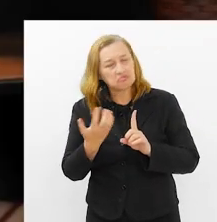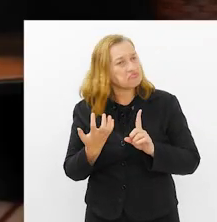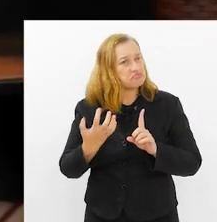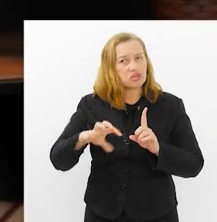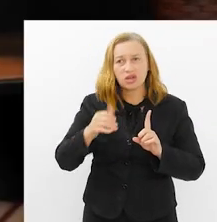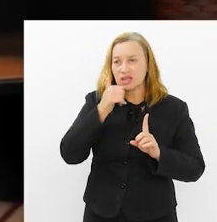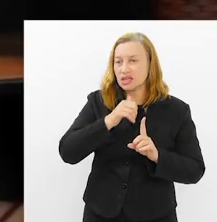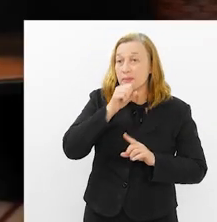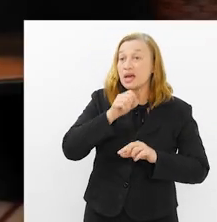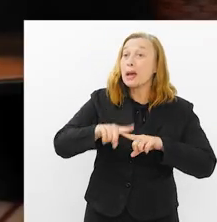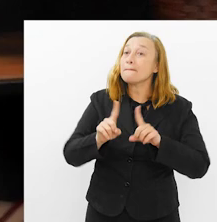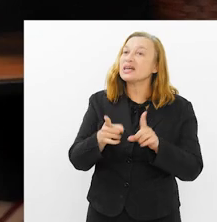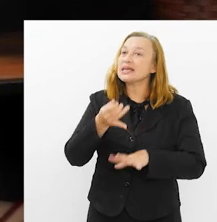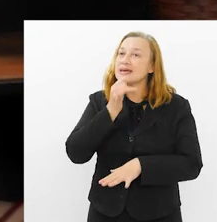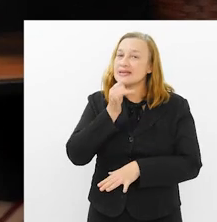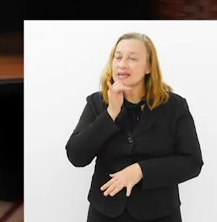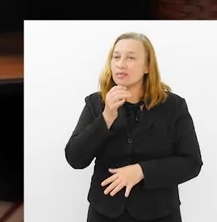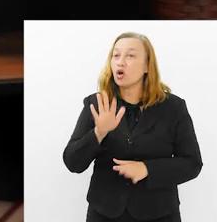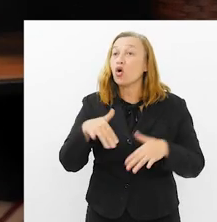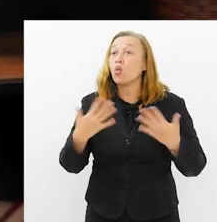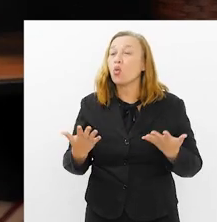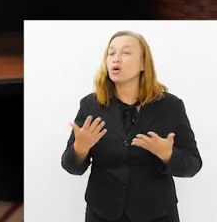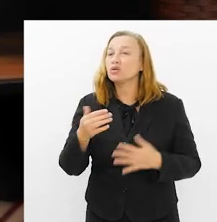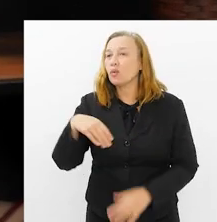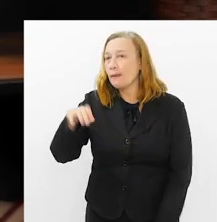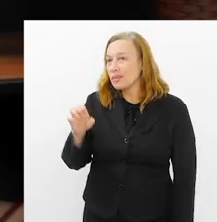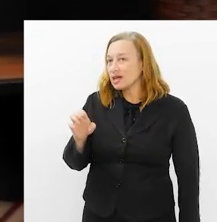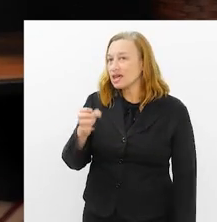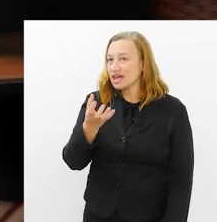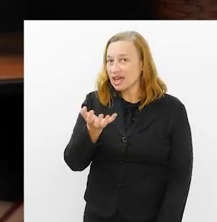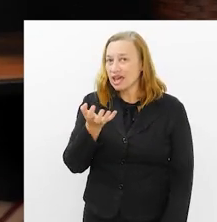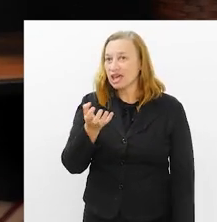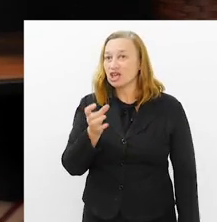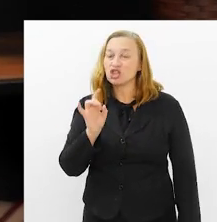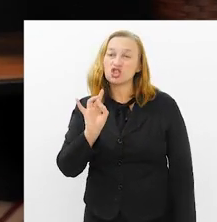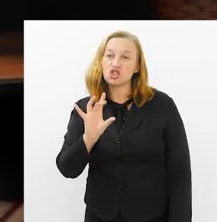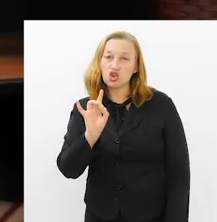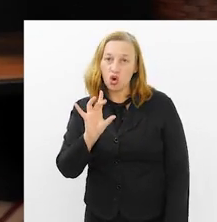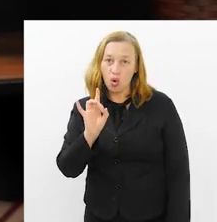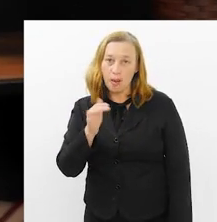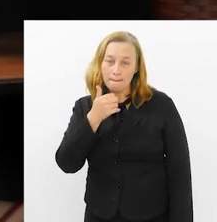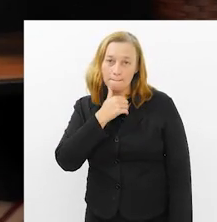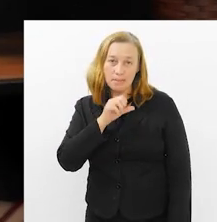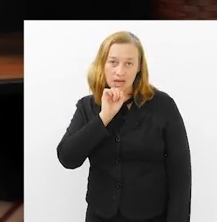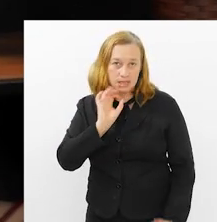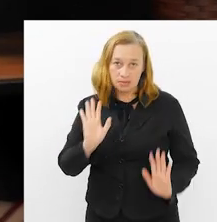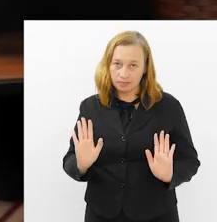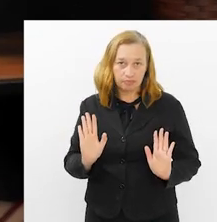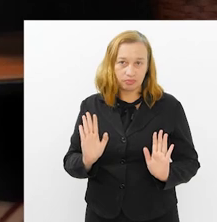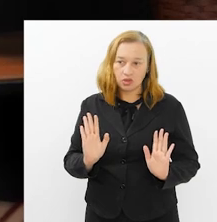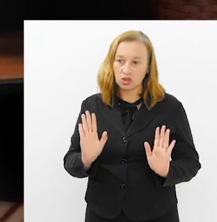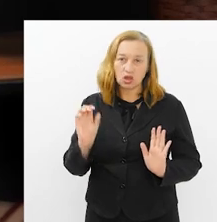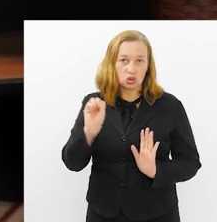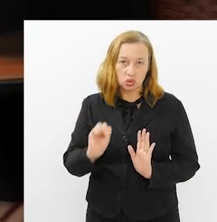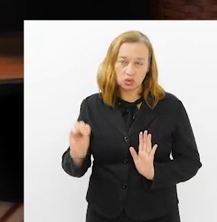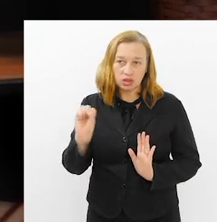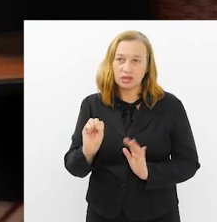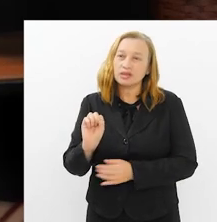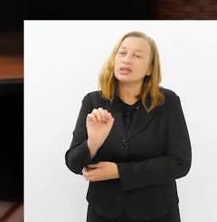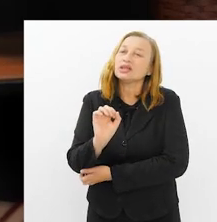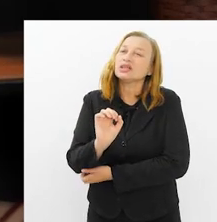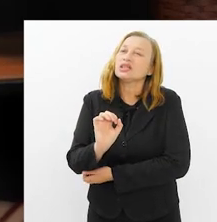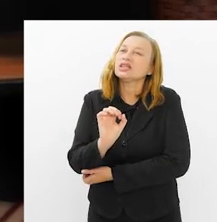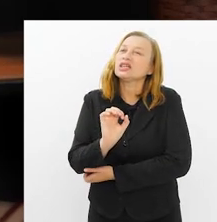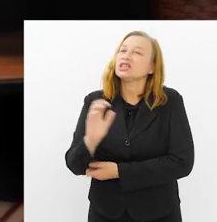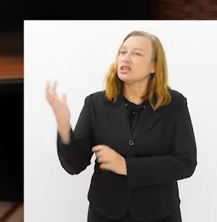não querer ser mães e dessas pressões. Mas, por exemplo, quando uma mãe decide ser mãe solo, e hoje, com o advento